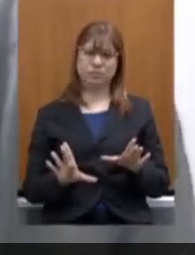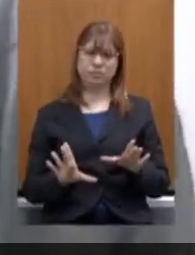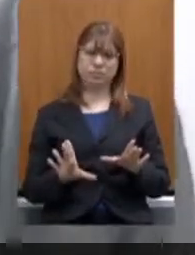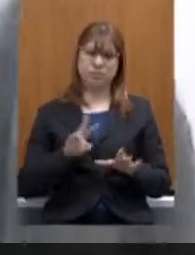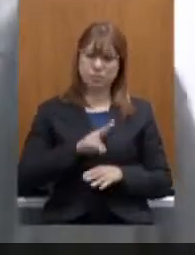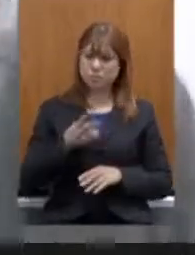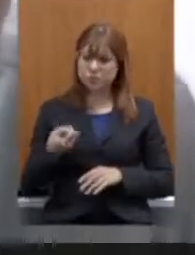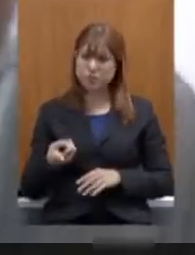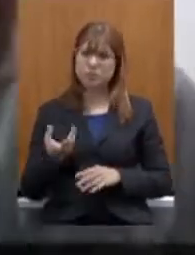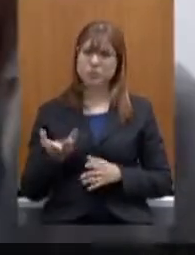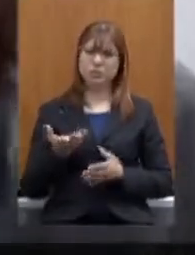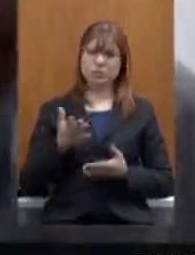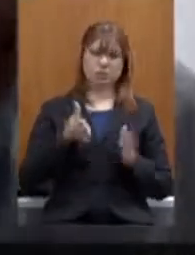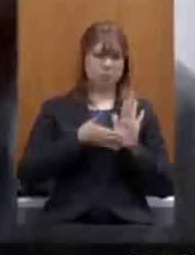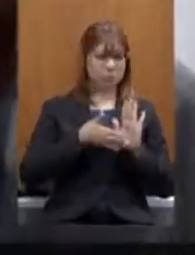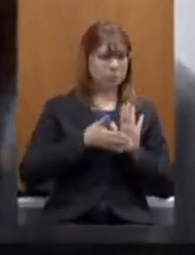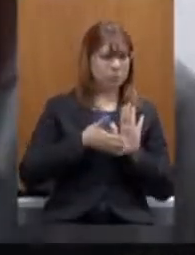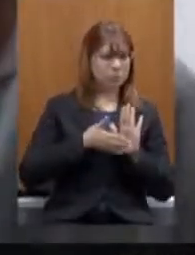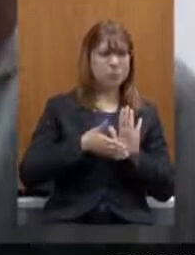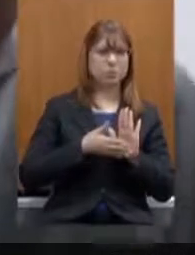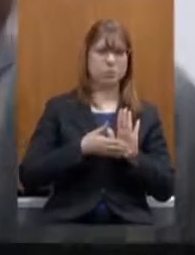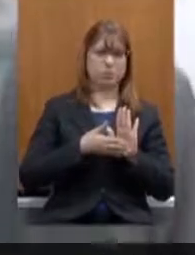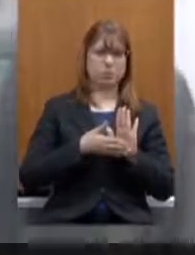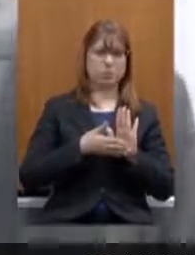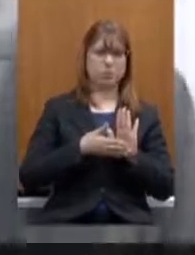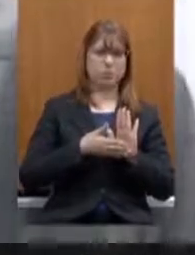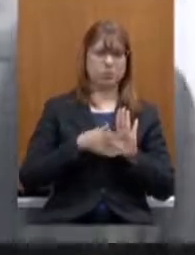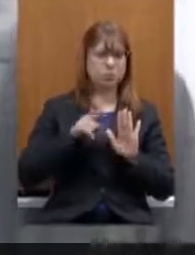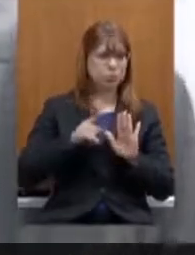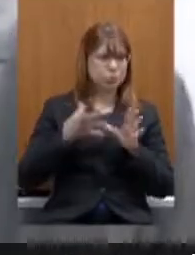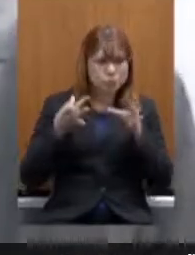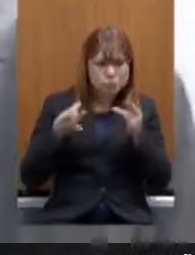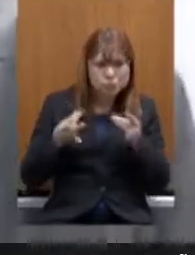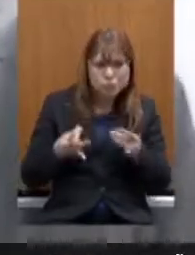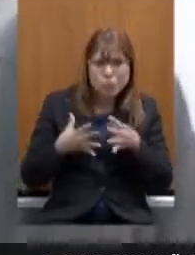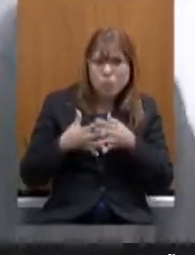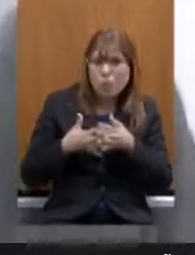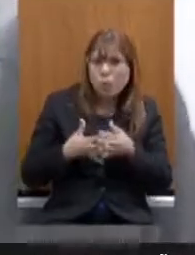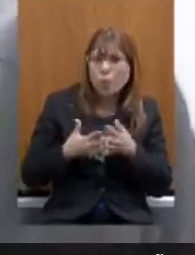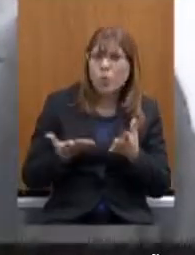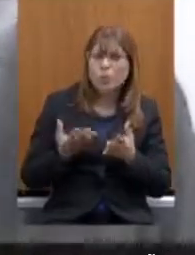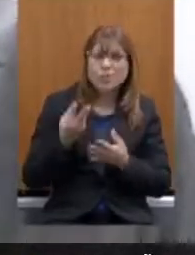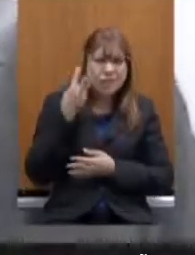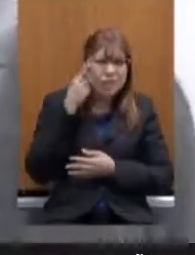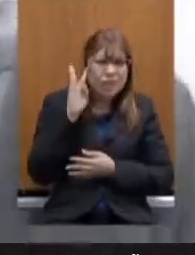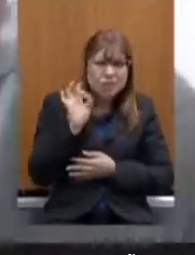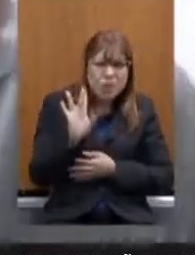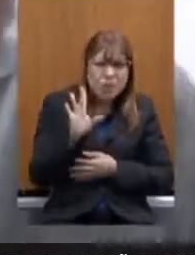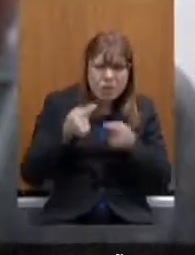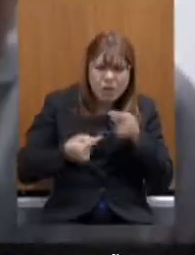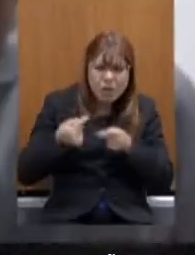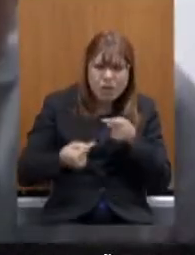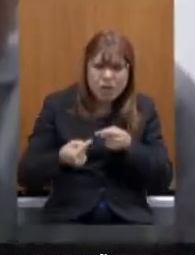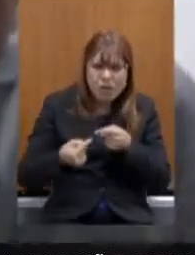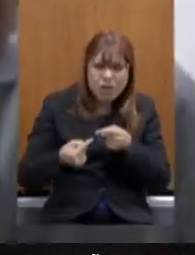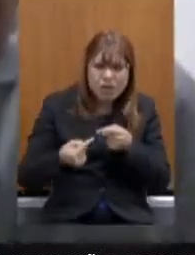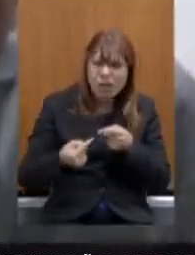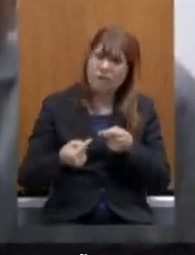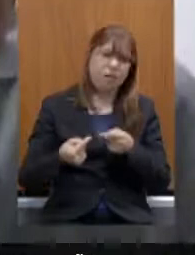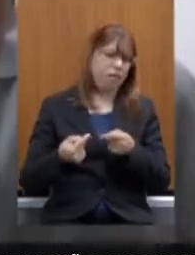de uma de uma proposta desta complexidade bem três dias de discussão